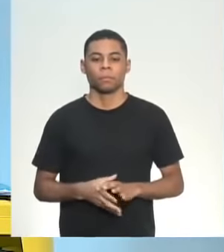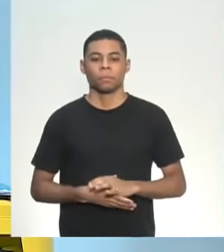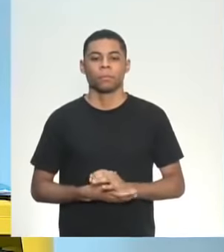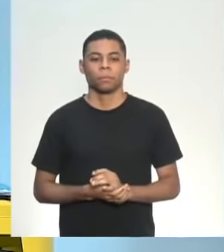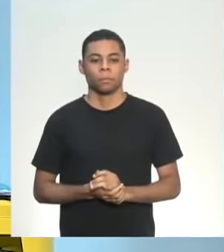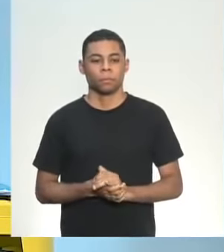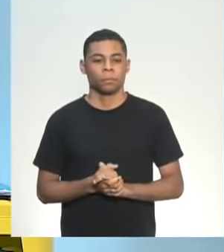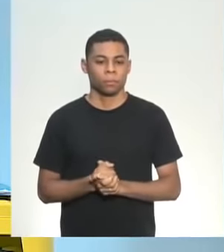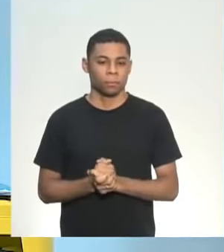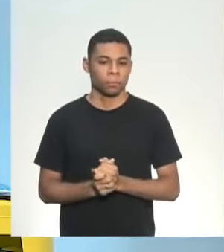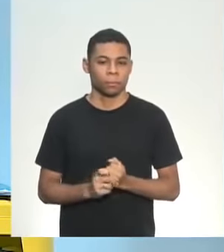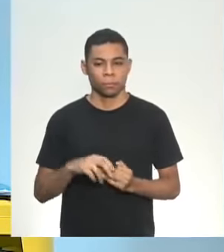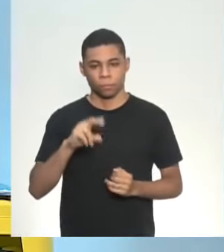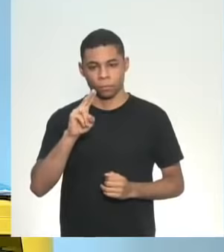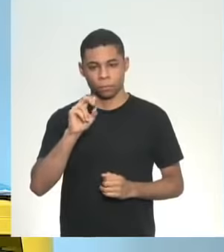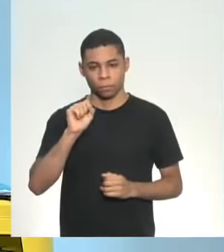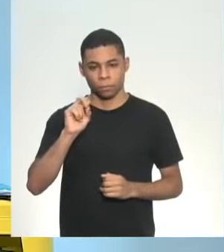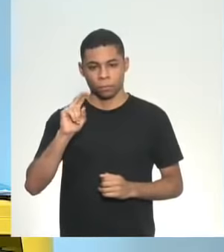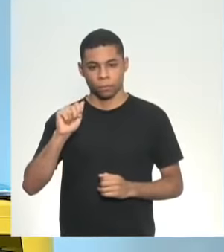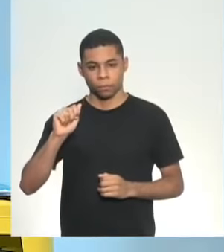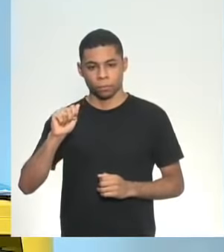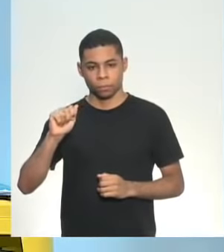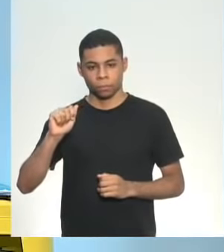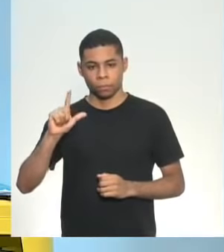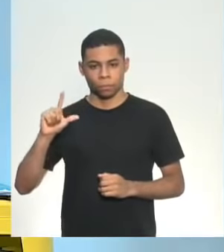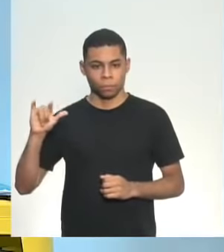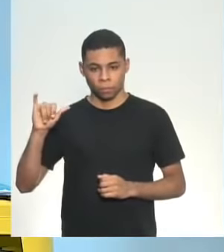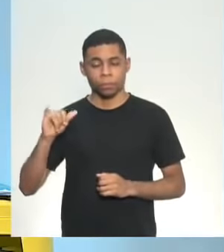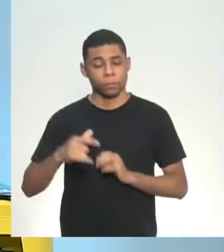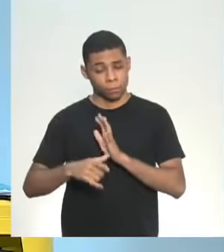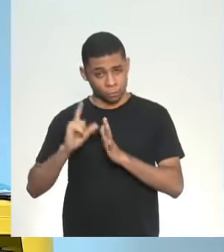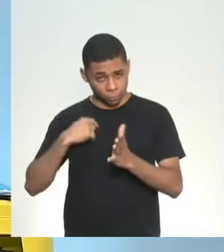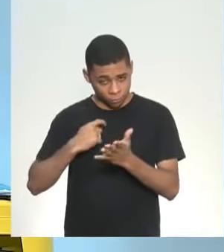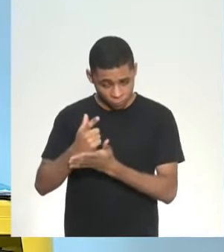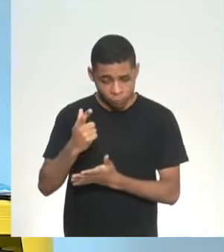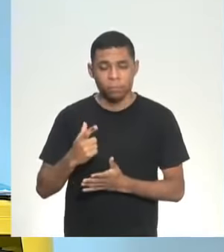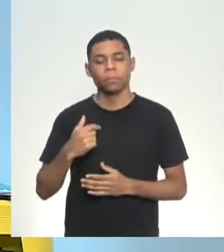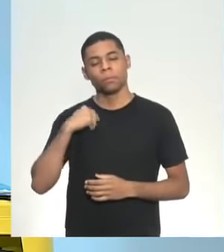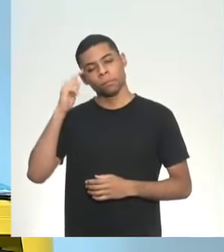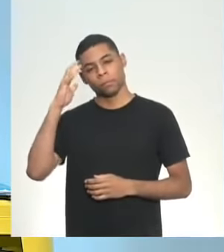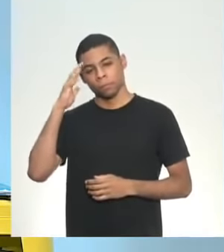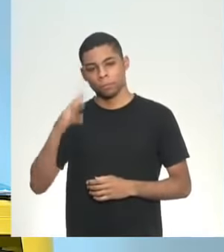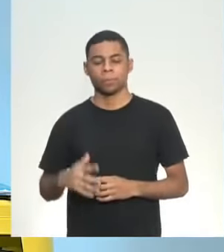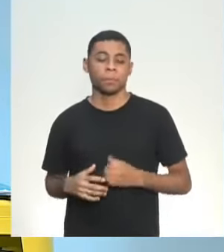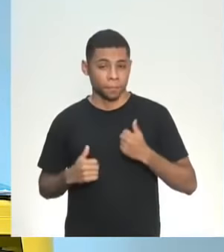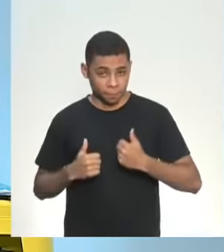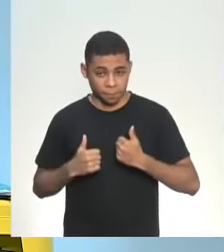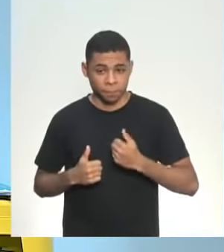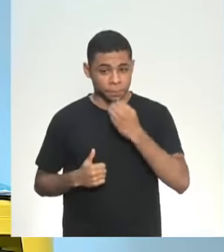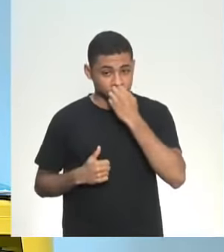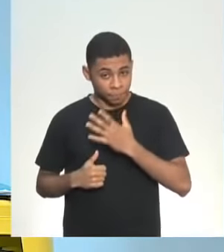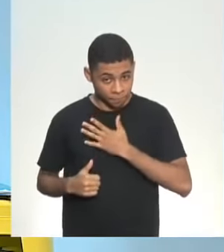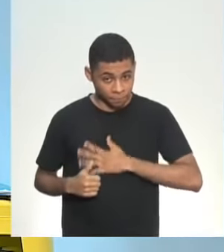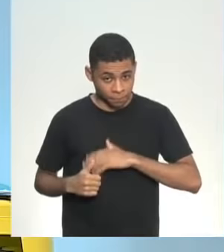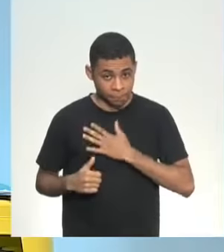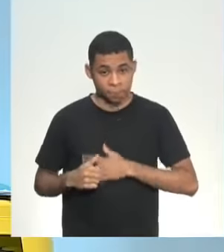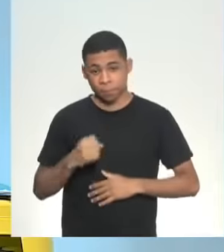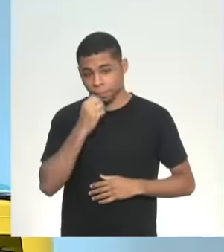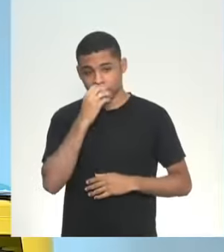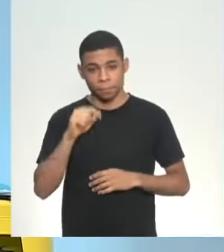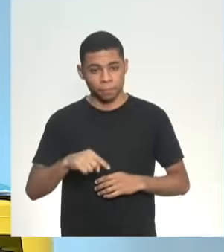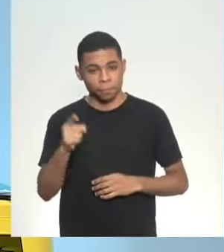Ok então e o Juli sentiu isso eu sempre reflito aí antes de sair comprando tudo bem tranquilinho